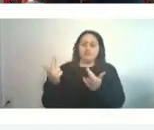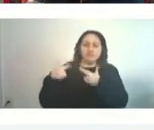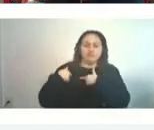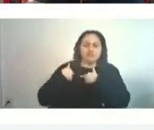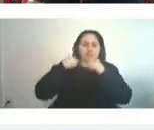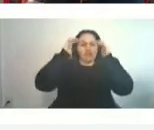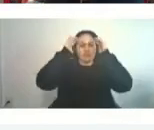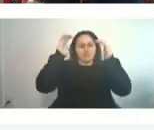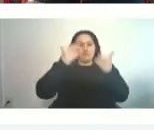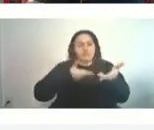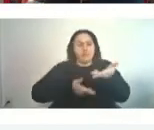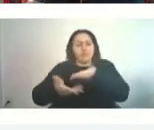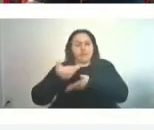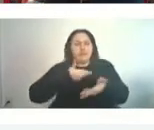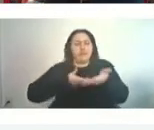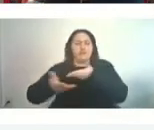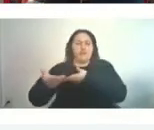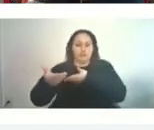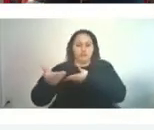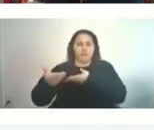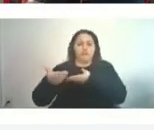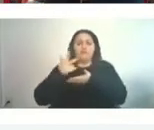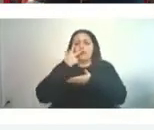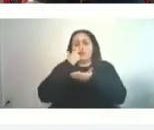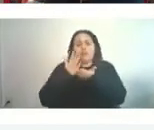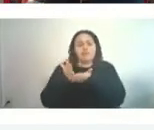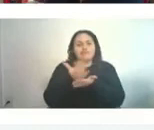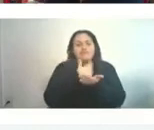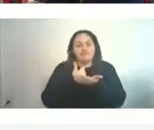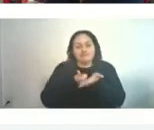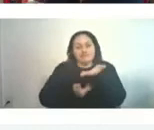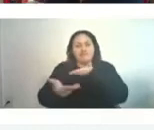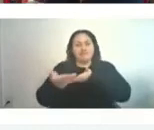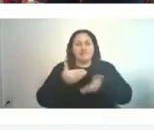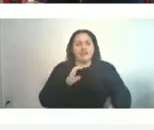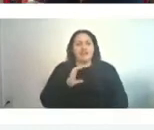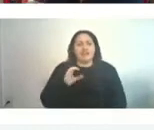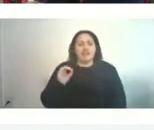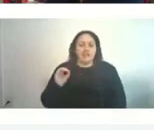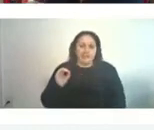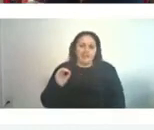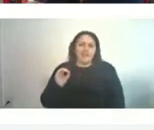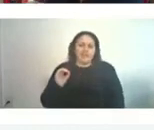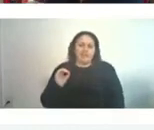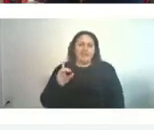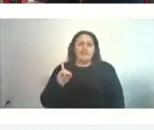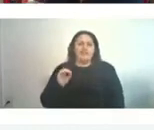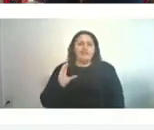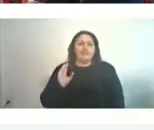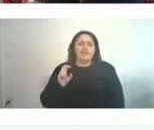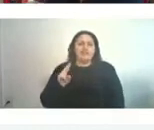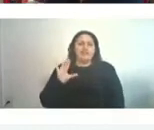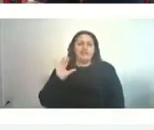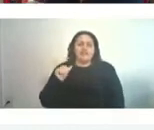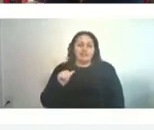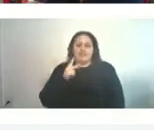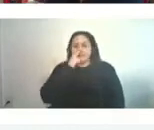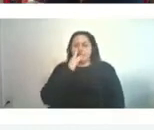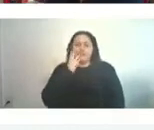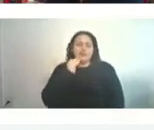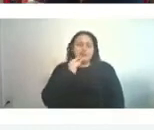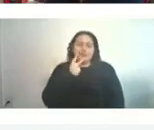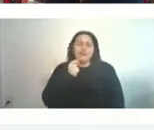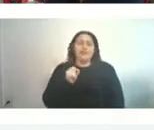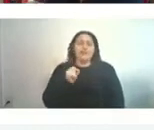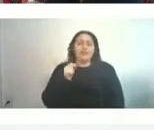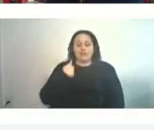da copartilha mesmo, né? A codocência, como dizia o Paulo Freire, né? Que é o trabalho